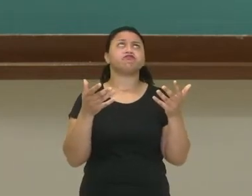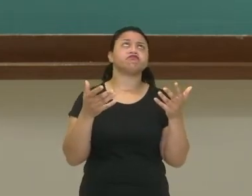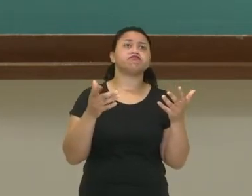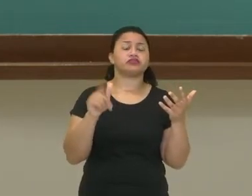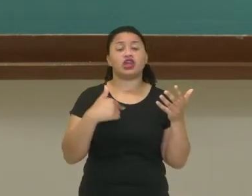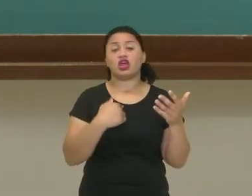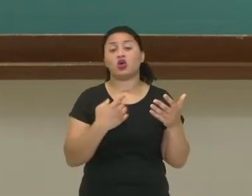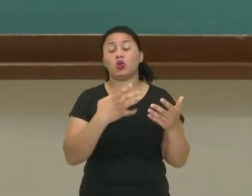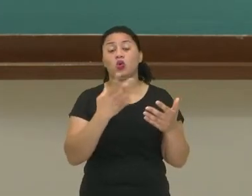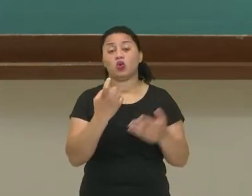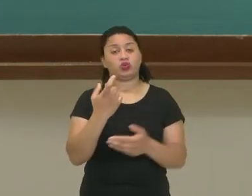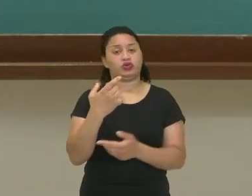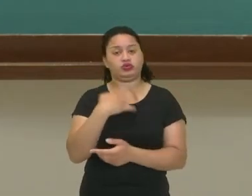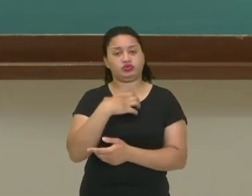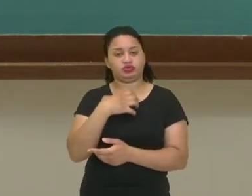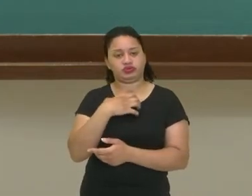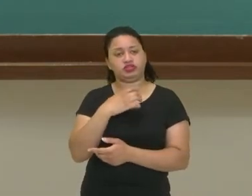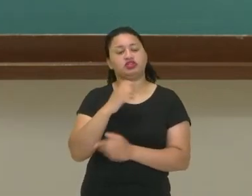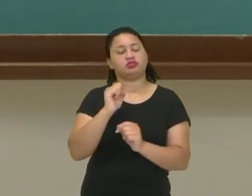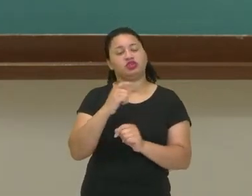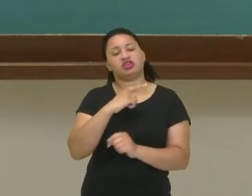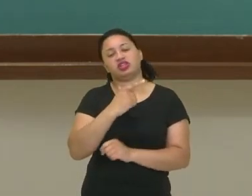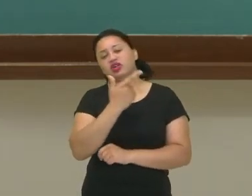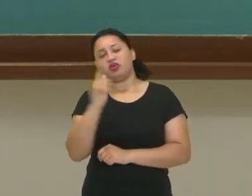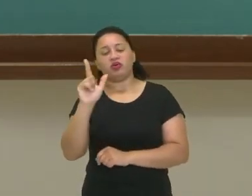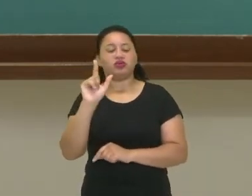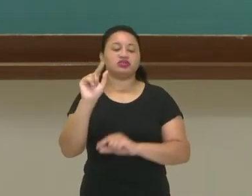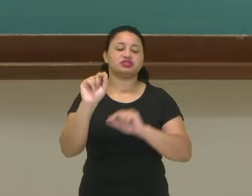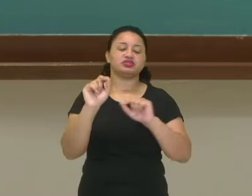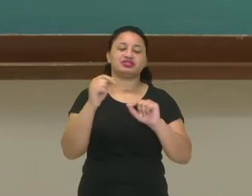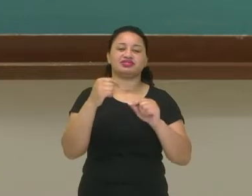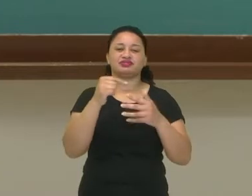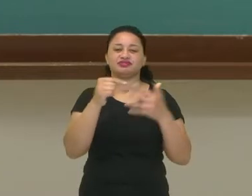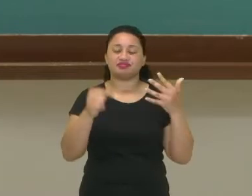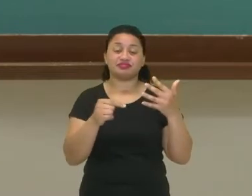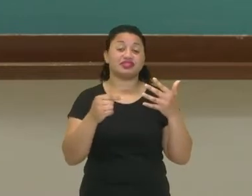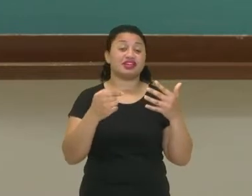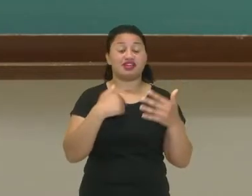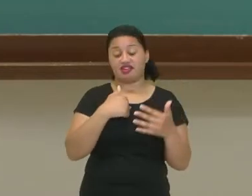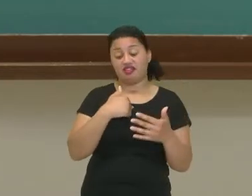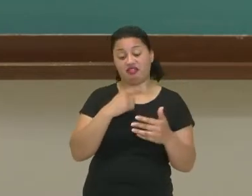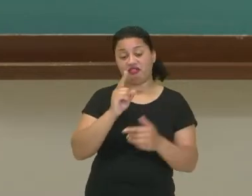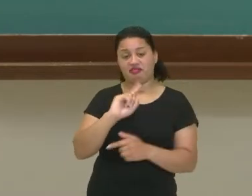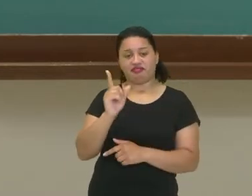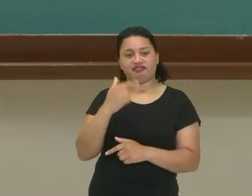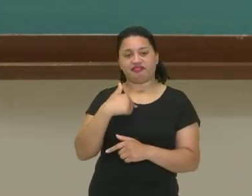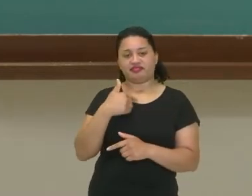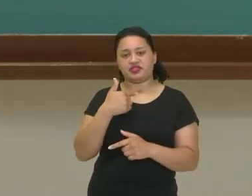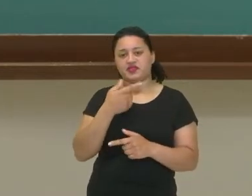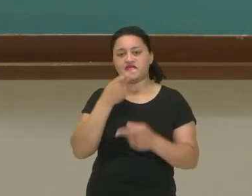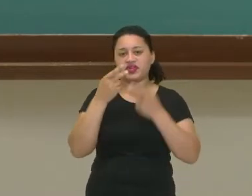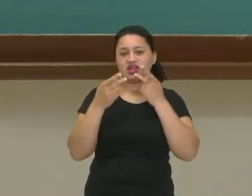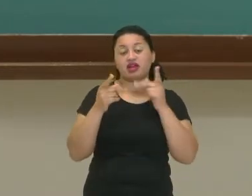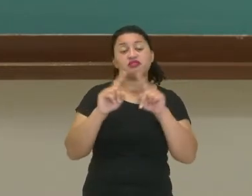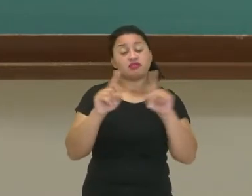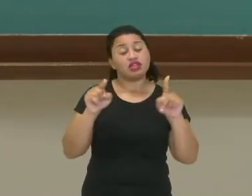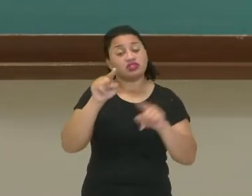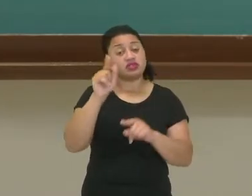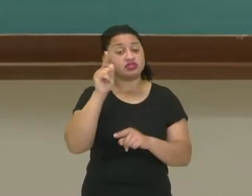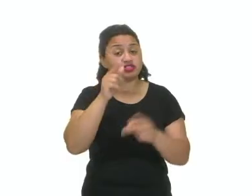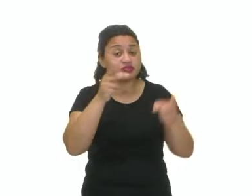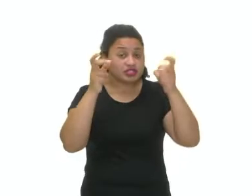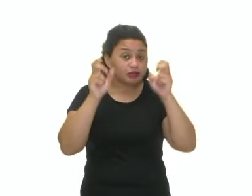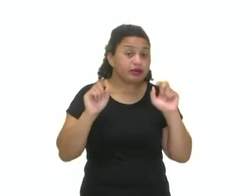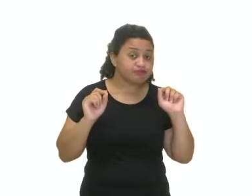a única. Pode ter outros pontos que eu não tenha mencionado aqui. Acompanhem comigo